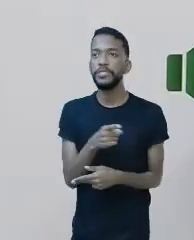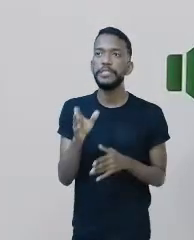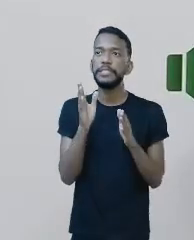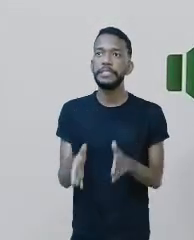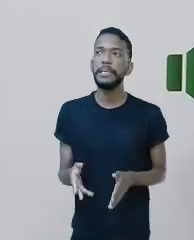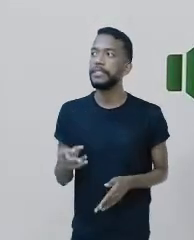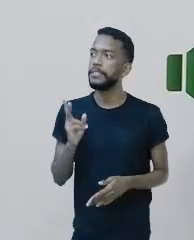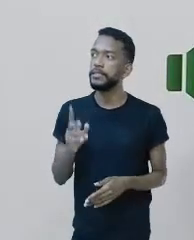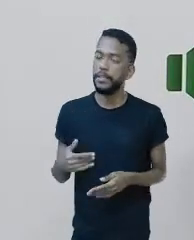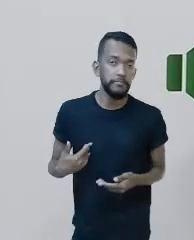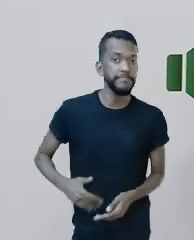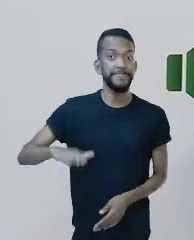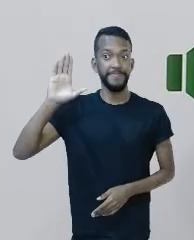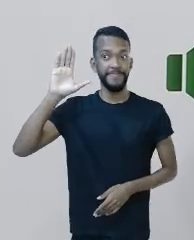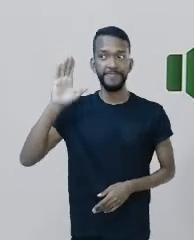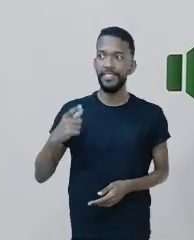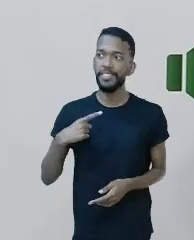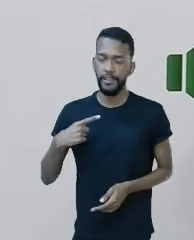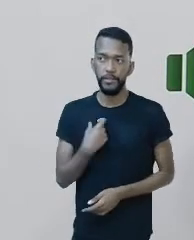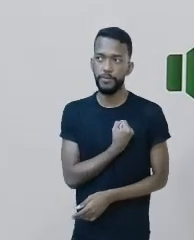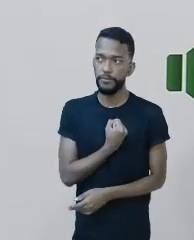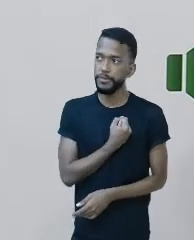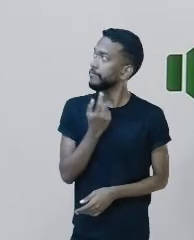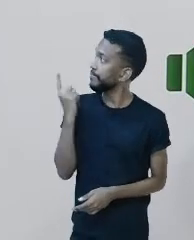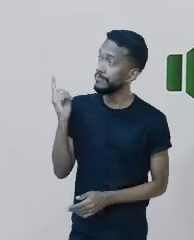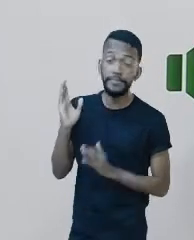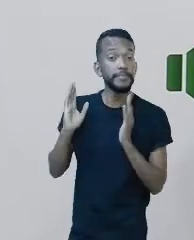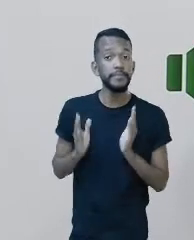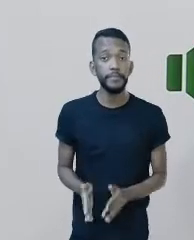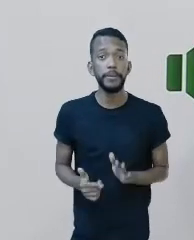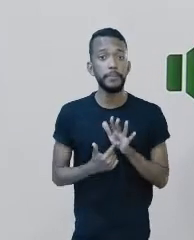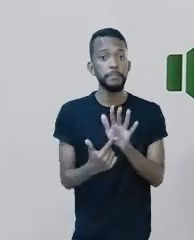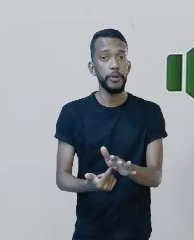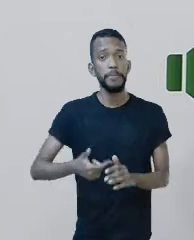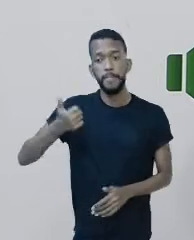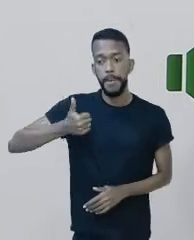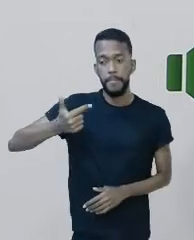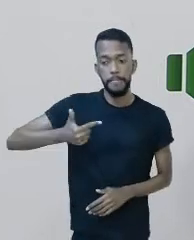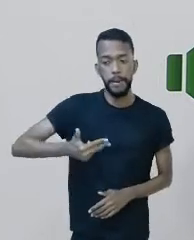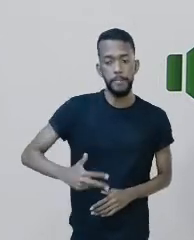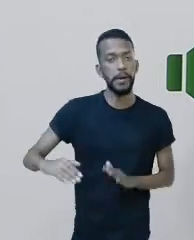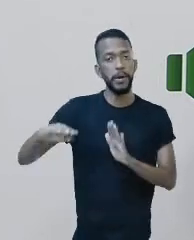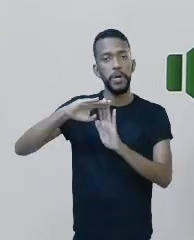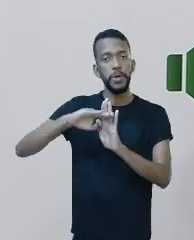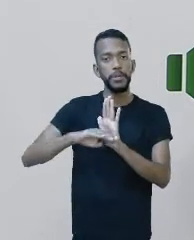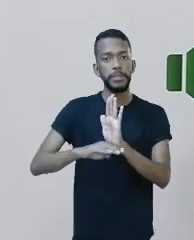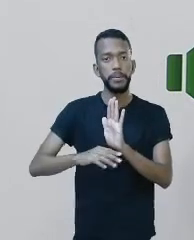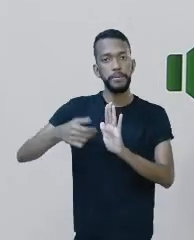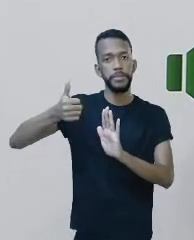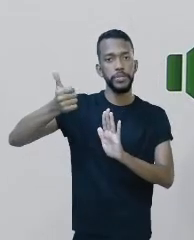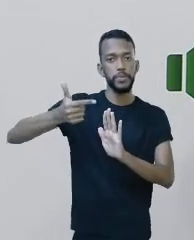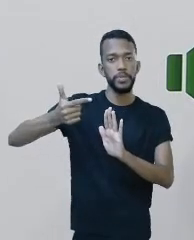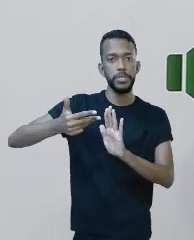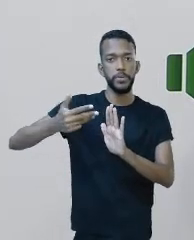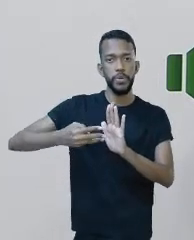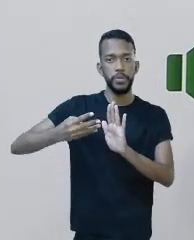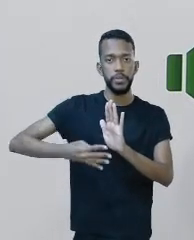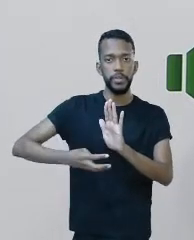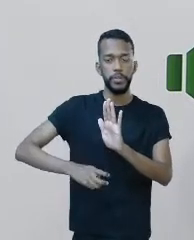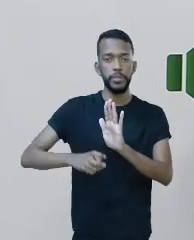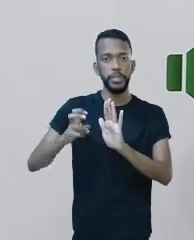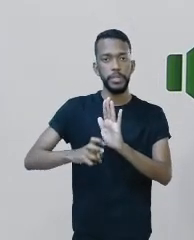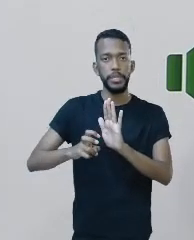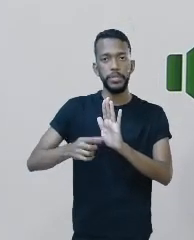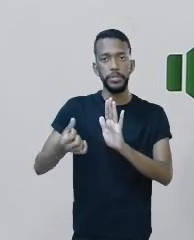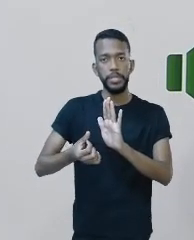e levanta. Olha o numeral ali aparecendo, indica ordem, como nós vimos ali na brincadeira. Ó,